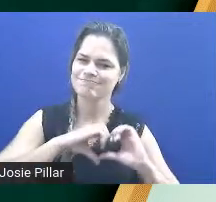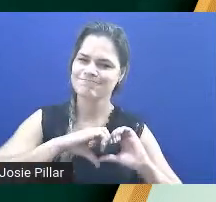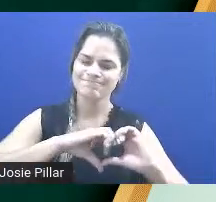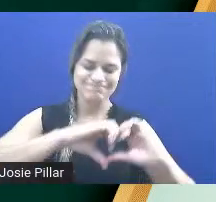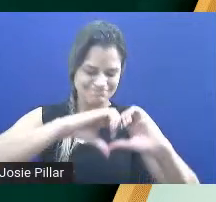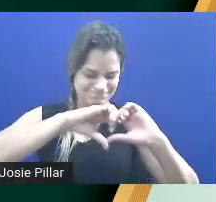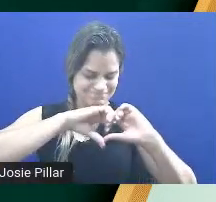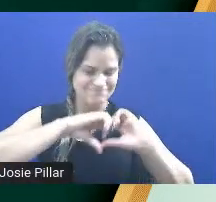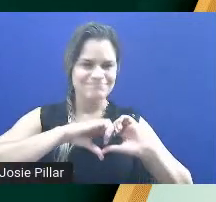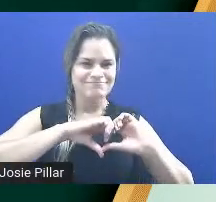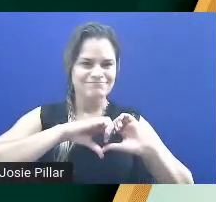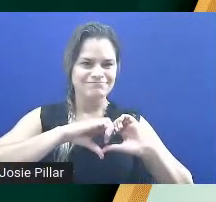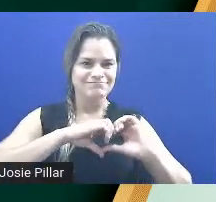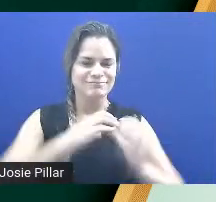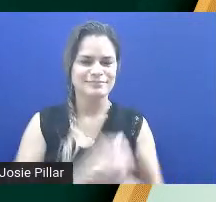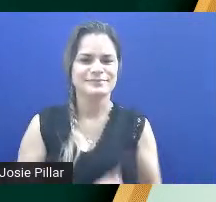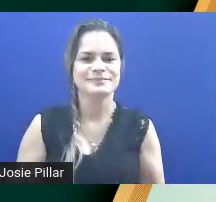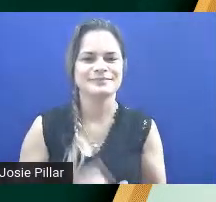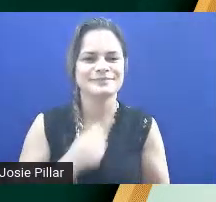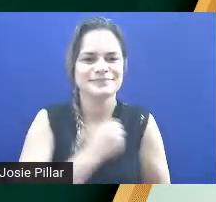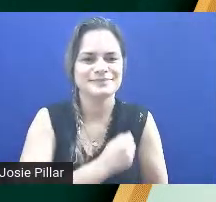com saudade.